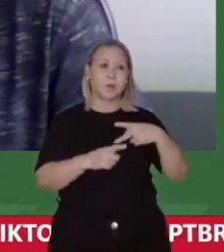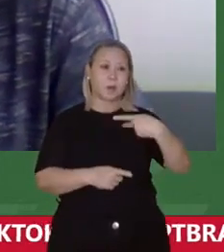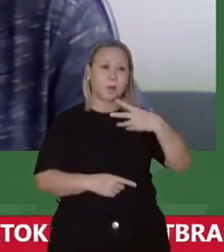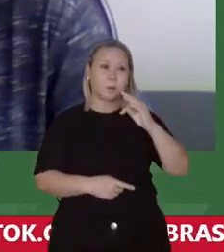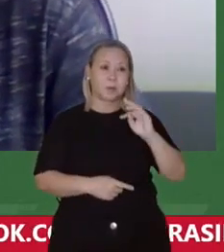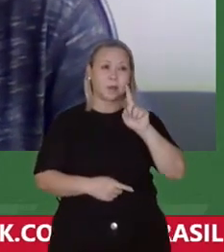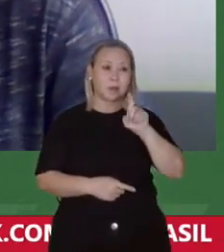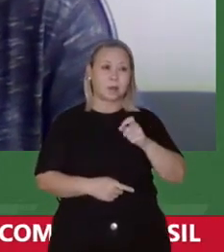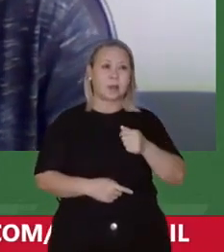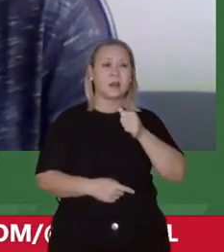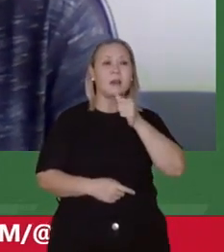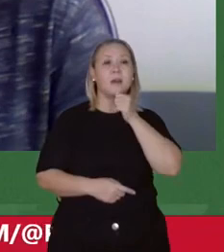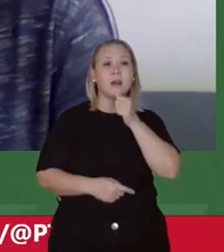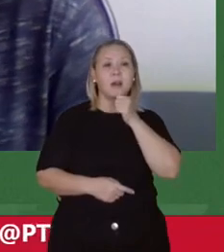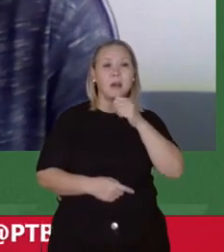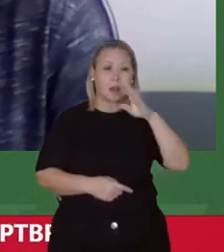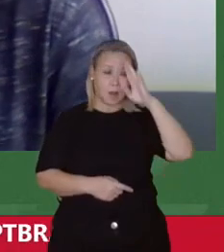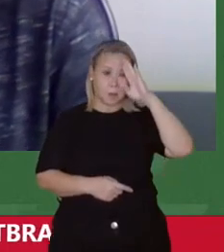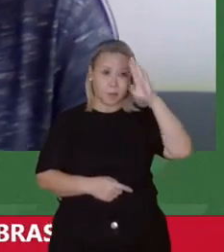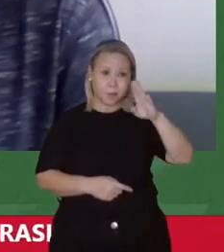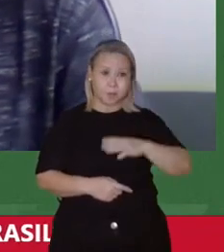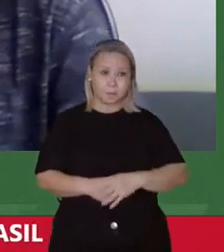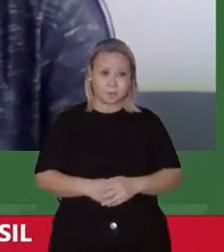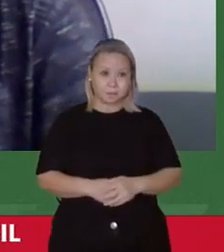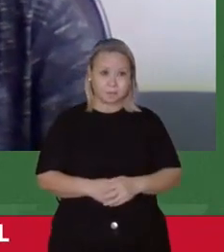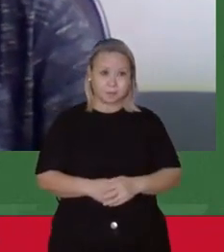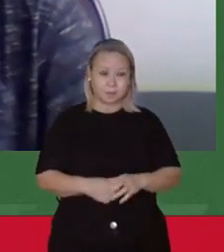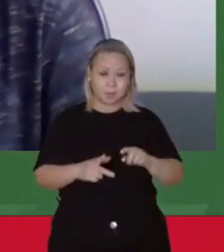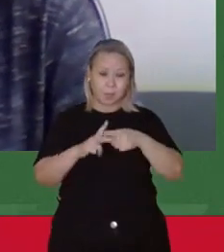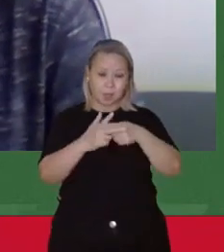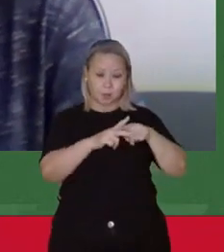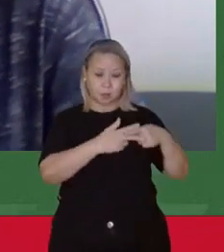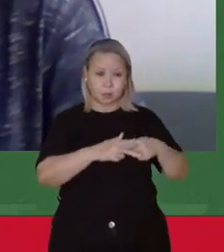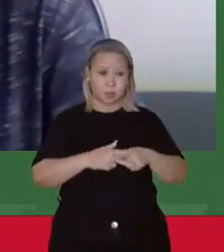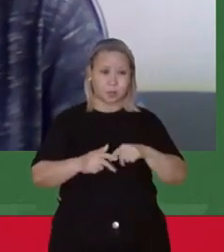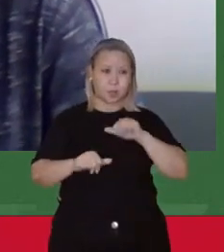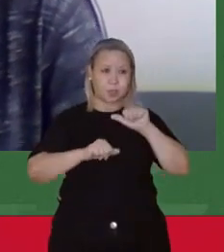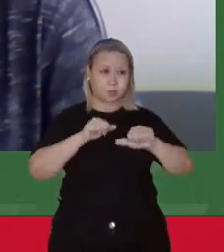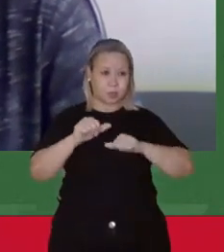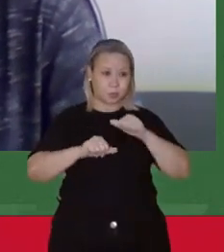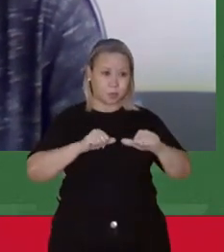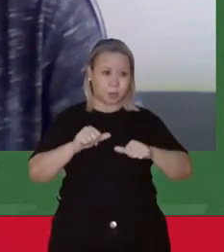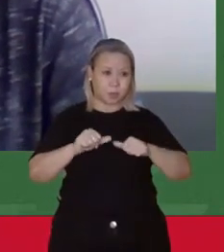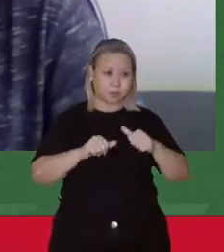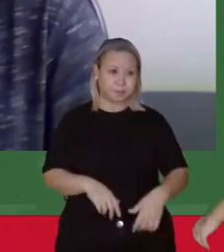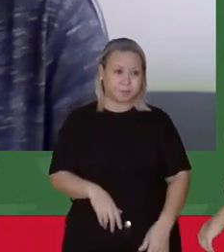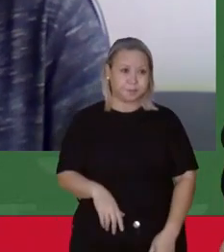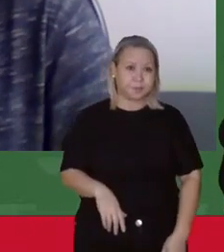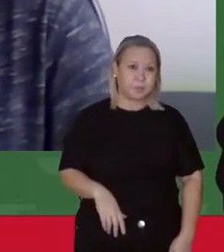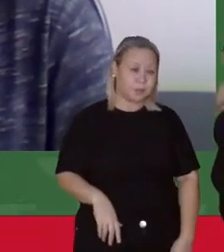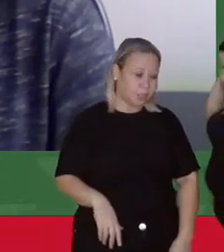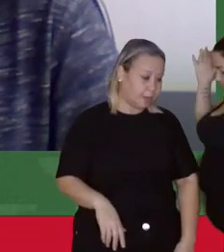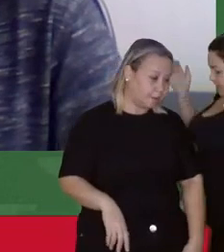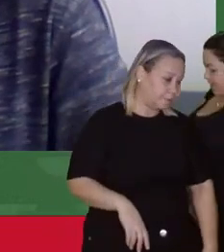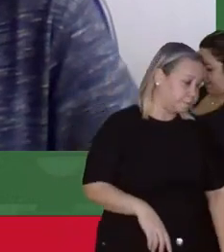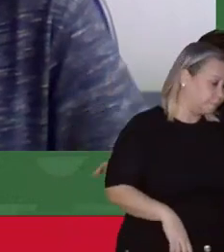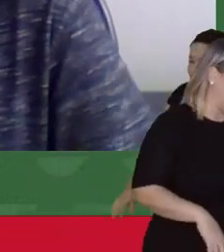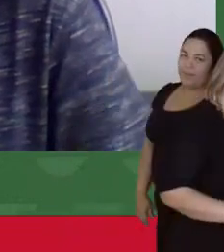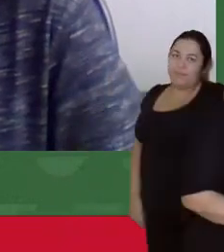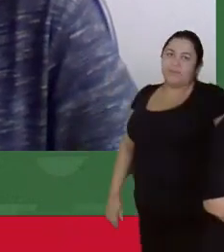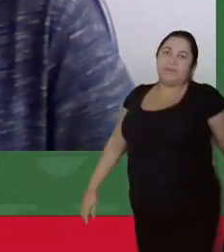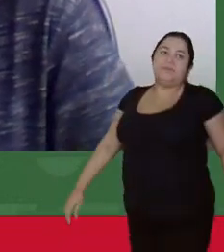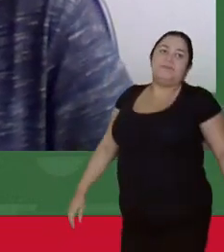ainda o principal instrumento de transformação da classe trabalhadora. O PT é ainda